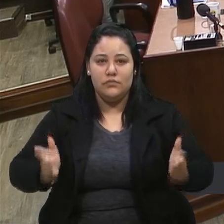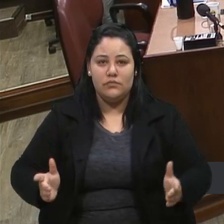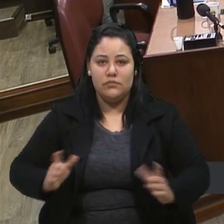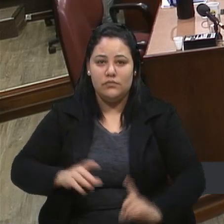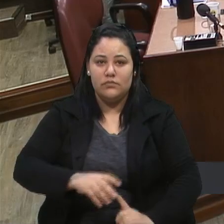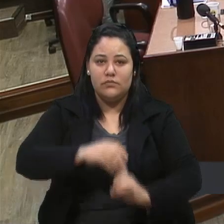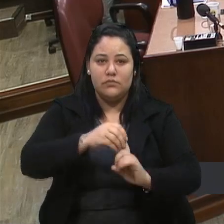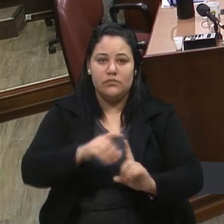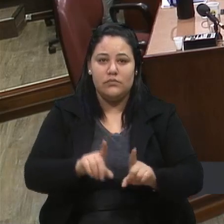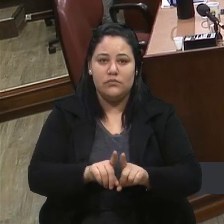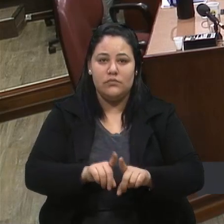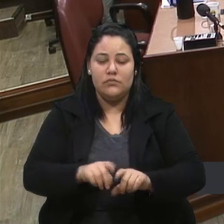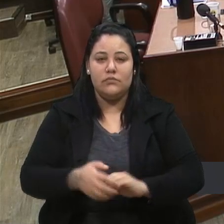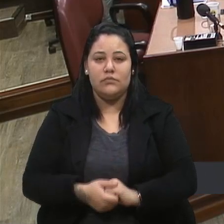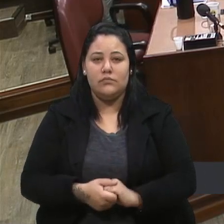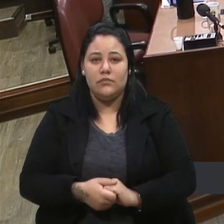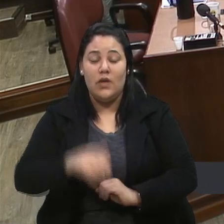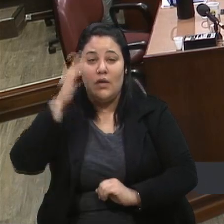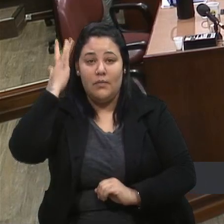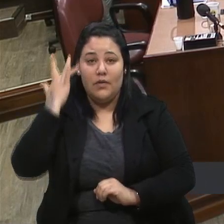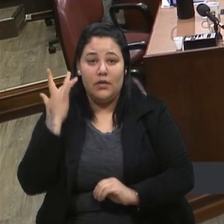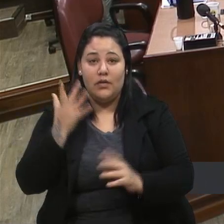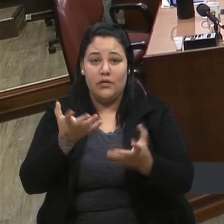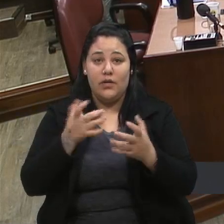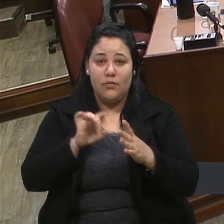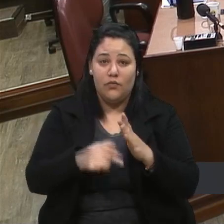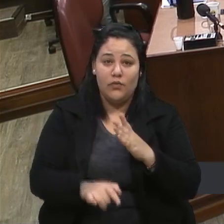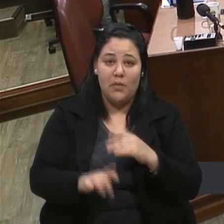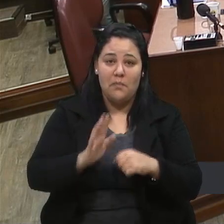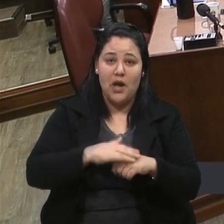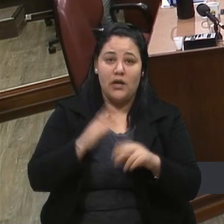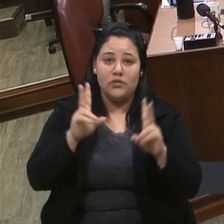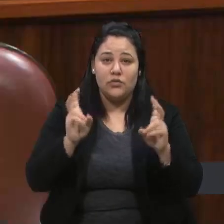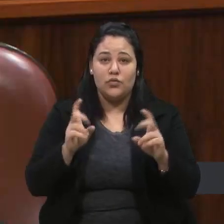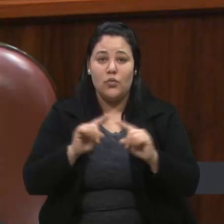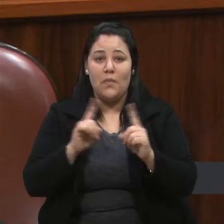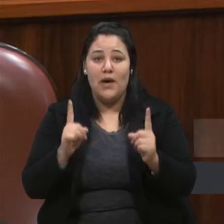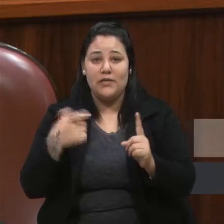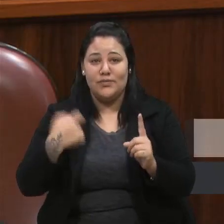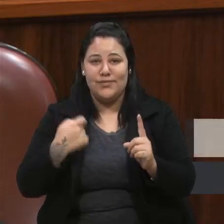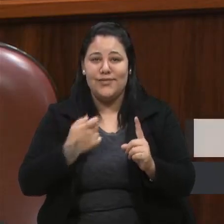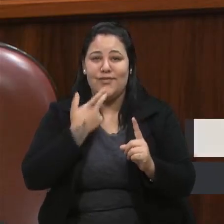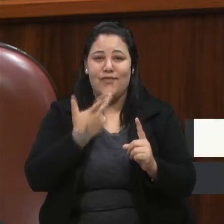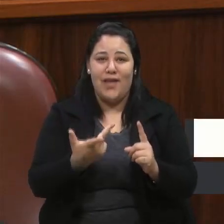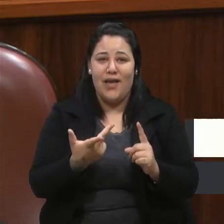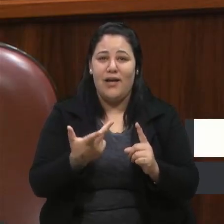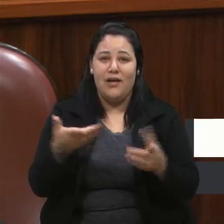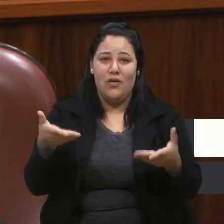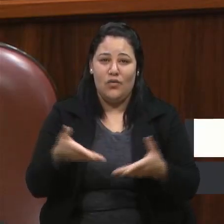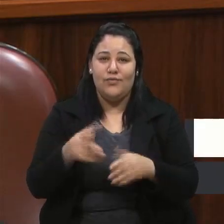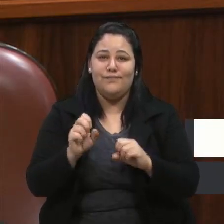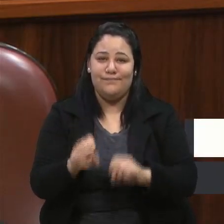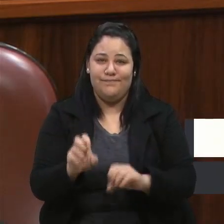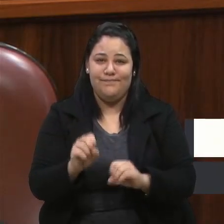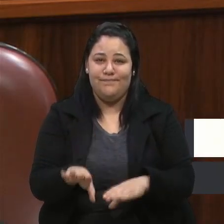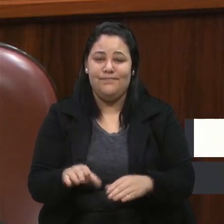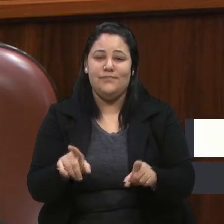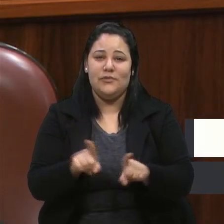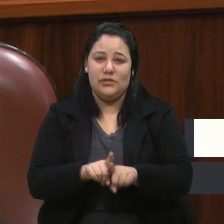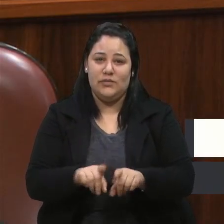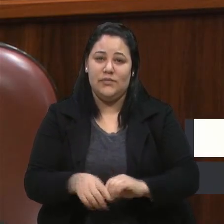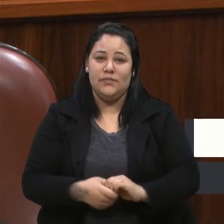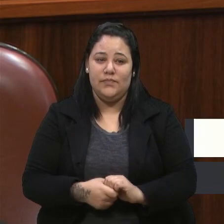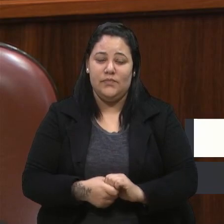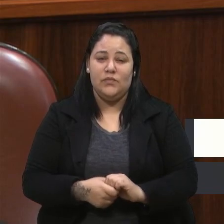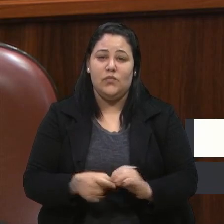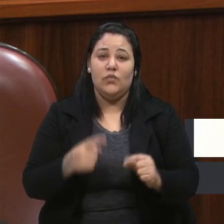Eu, amanhã, quero aprofundar mais esse tema, mas não tem como não falar dessa questão da educação hoje.